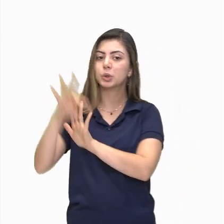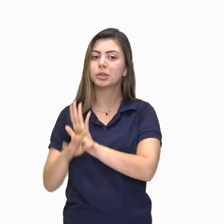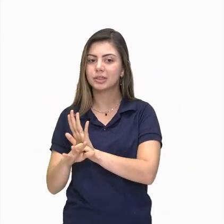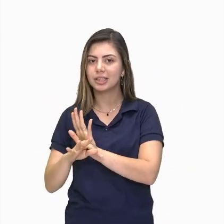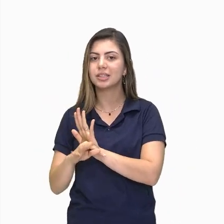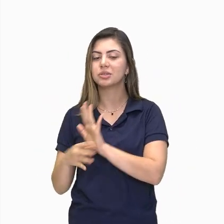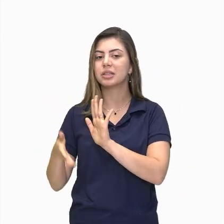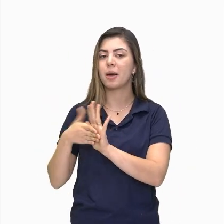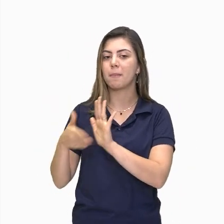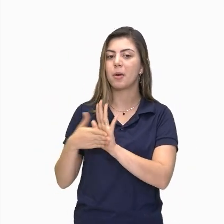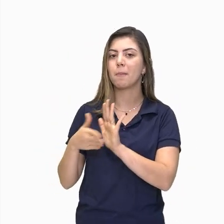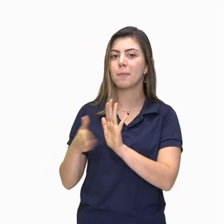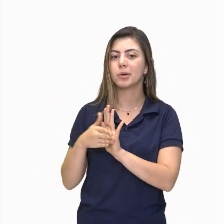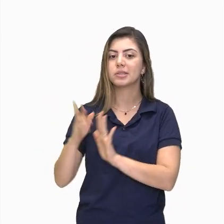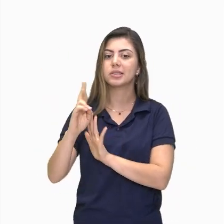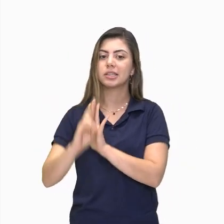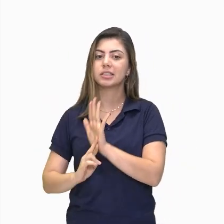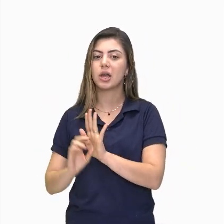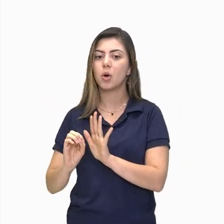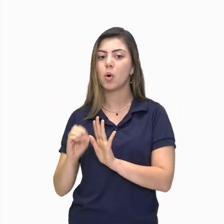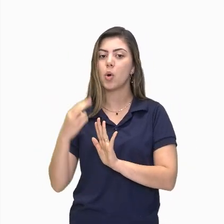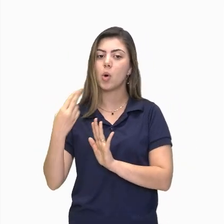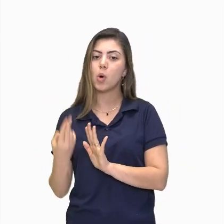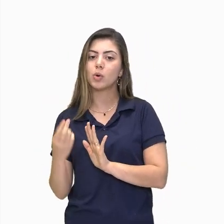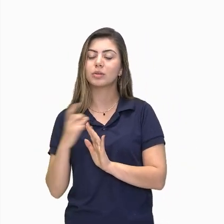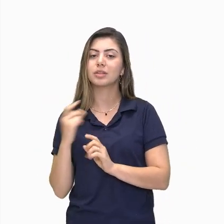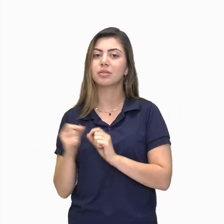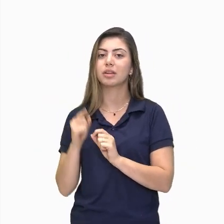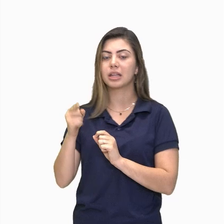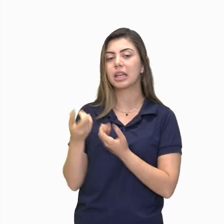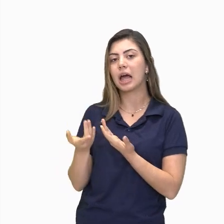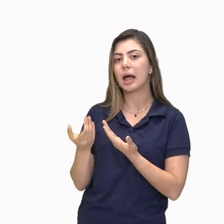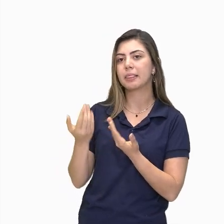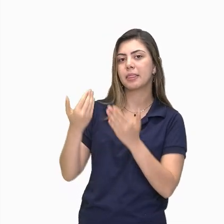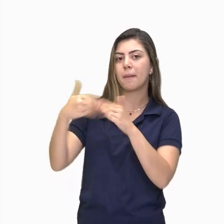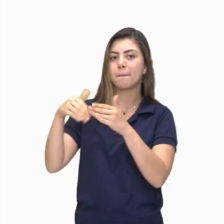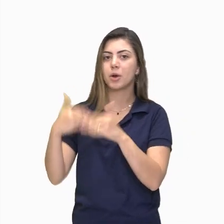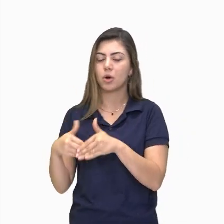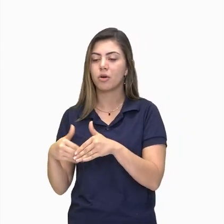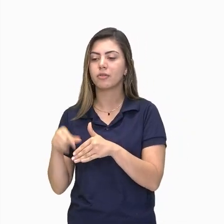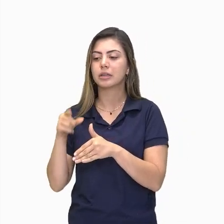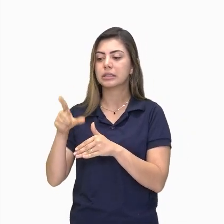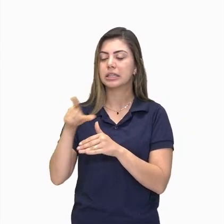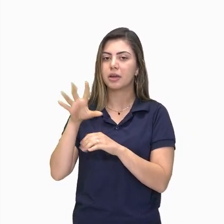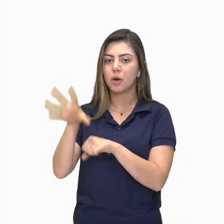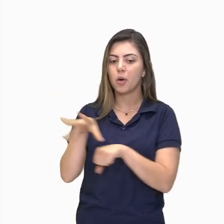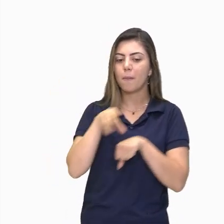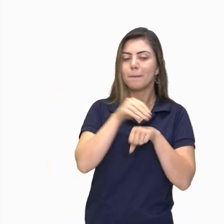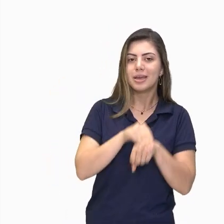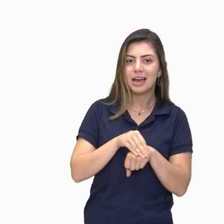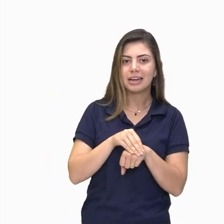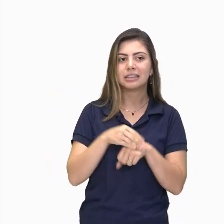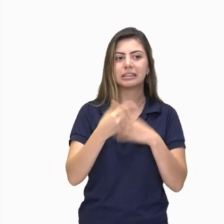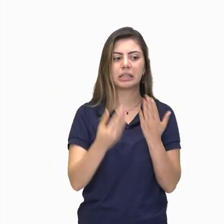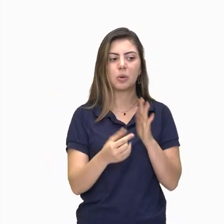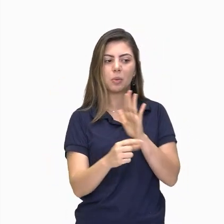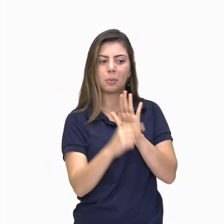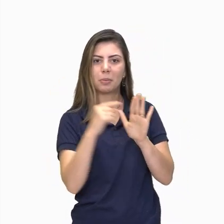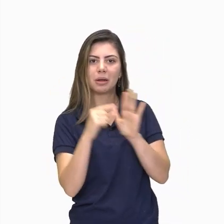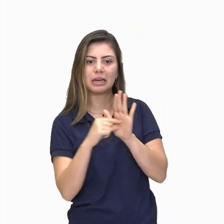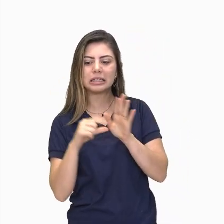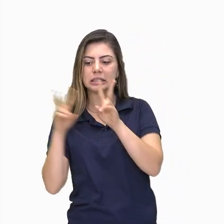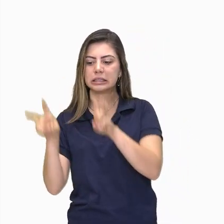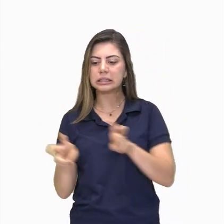da proposta de redação ou do caderno de questões, terá o número de linhas copiadas desconsiderado